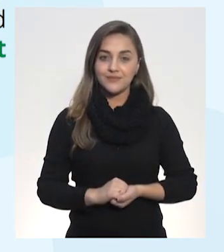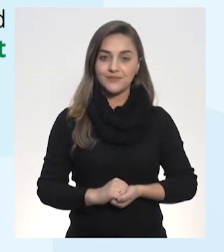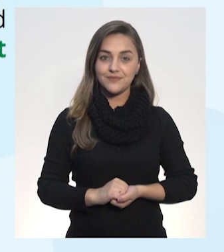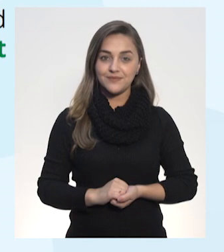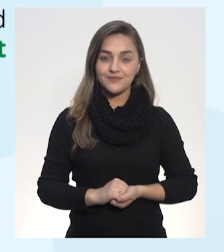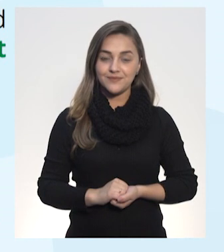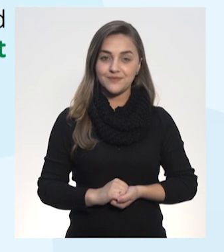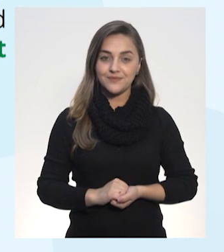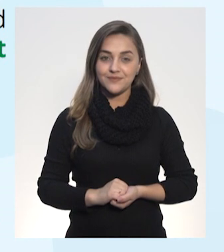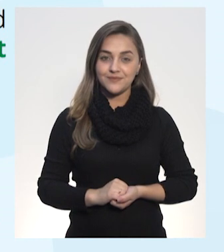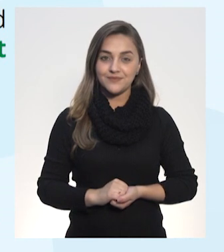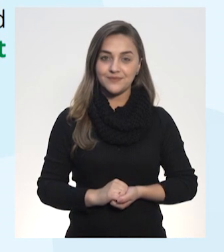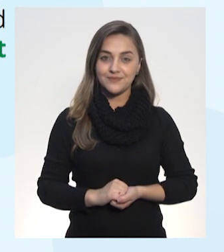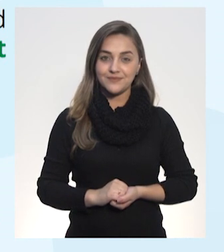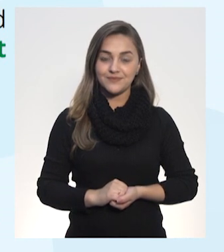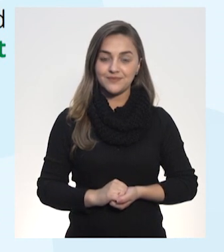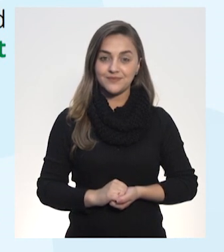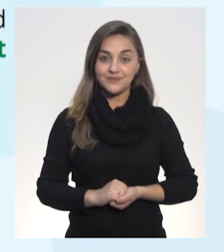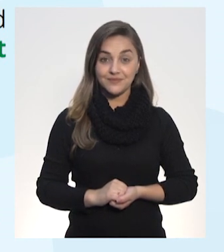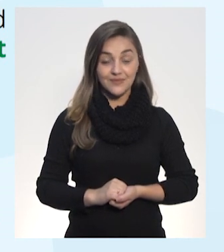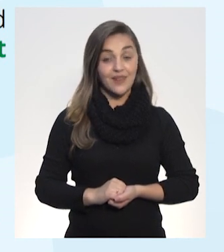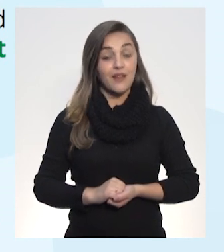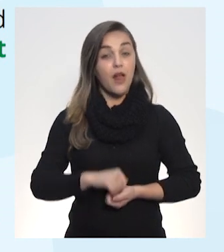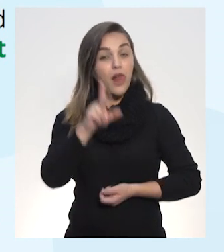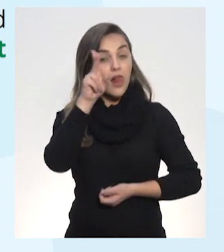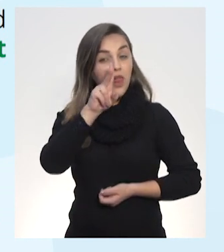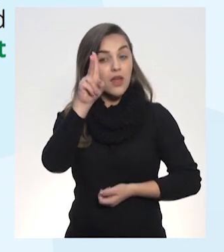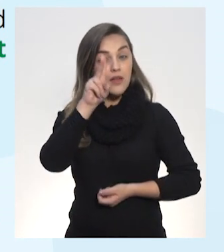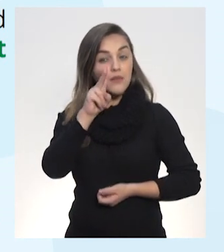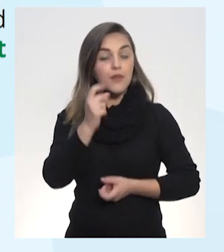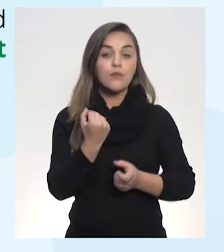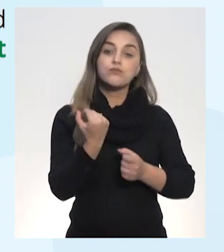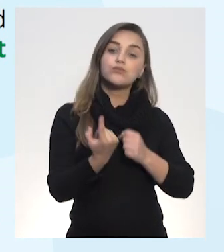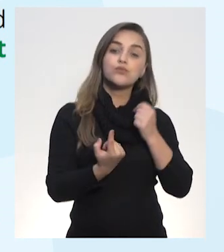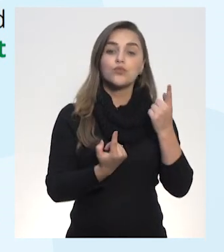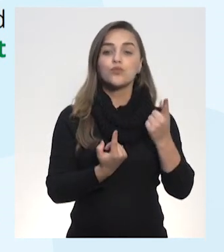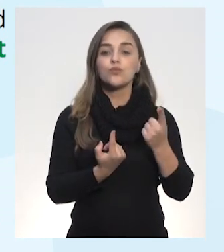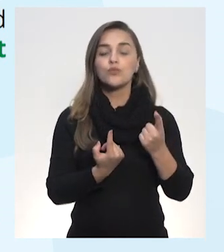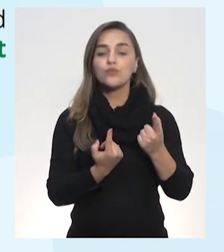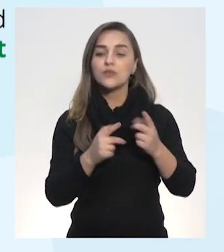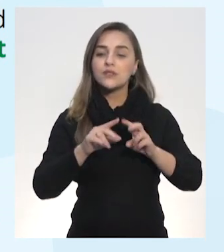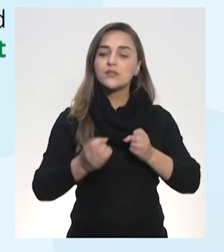about electrical energy. Vamos lembrar algumas coisas sobre